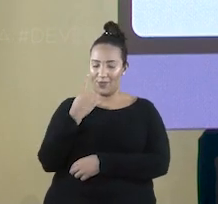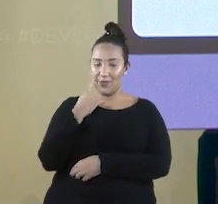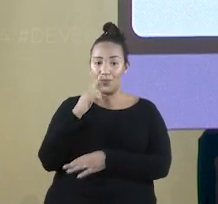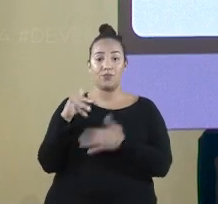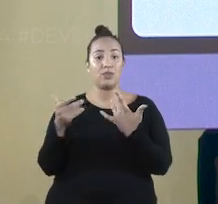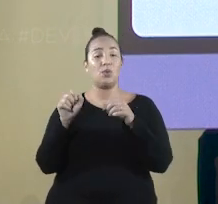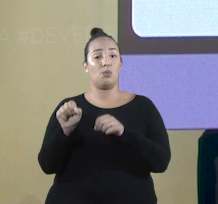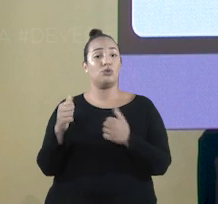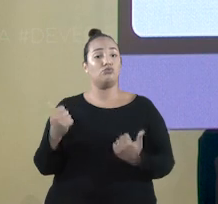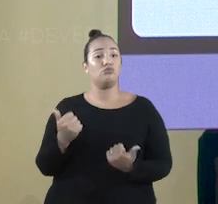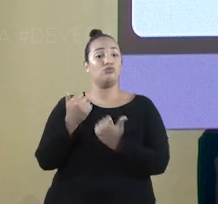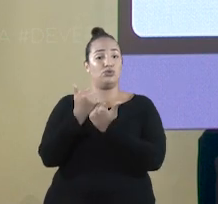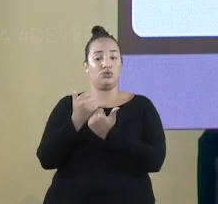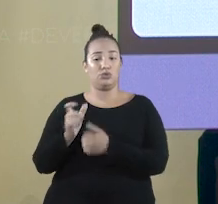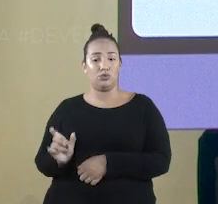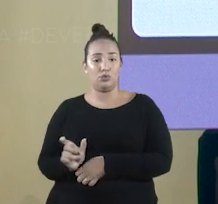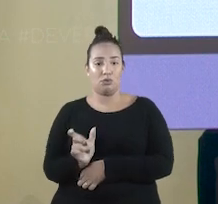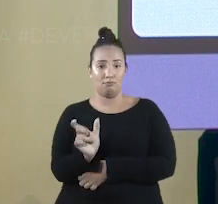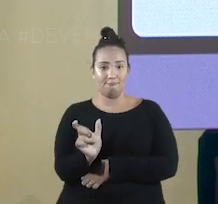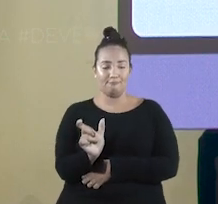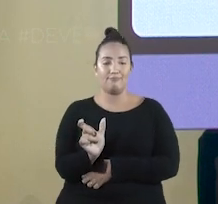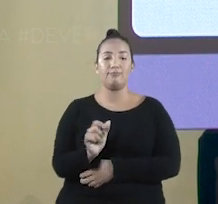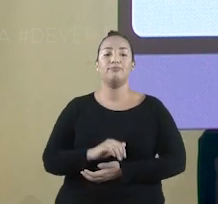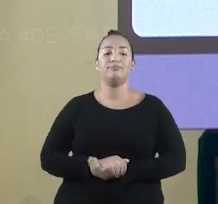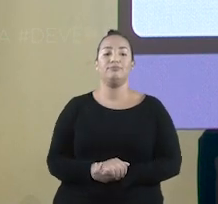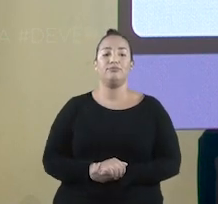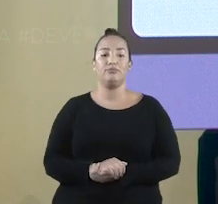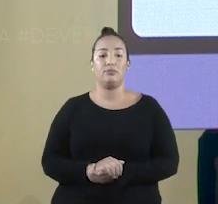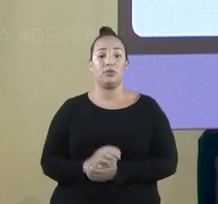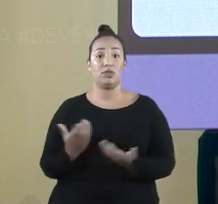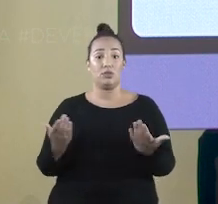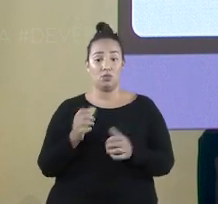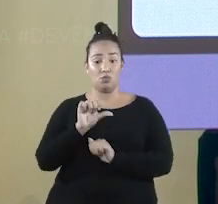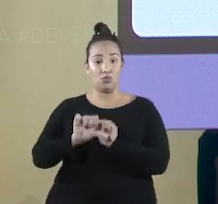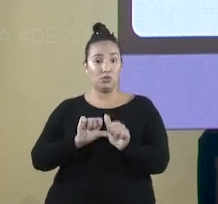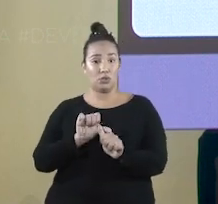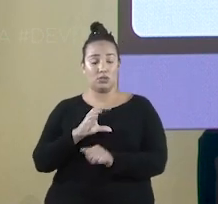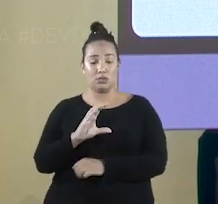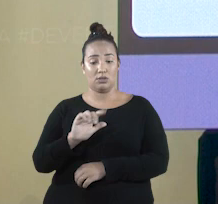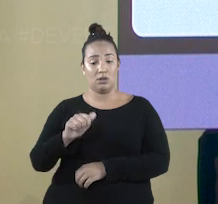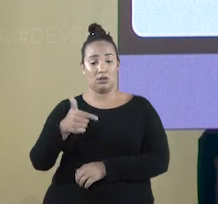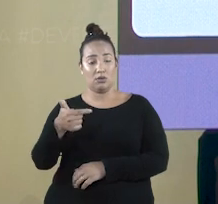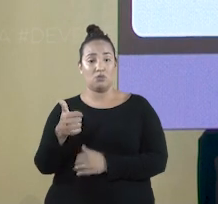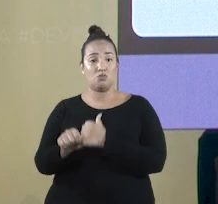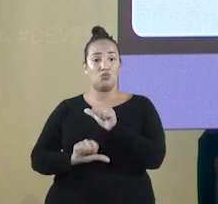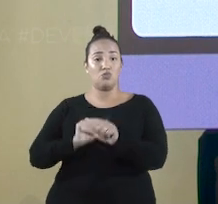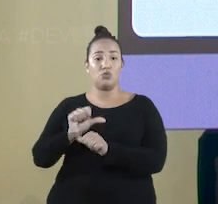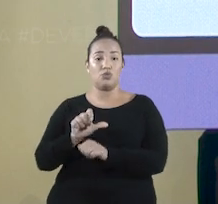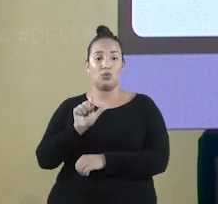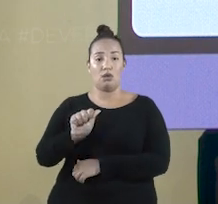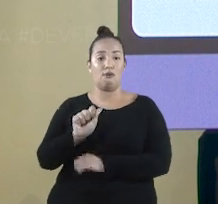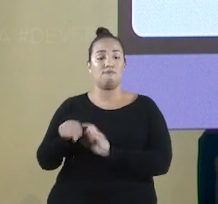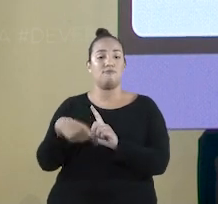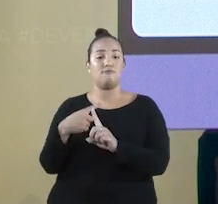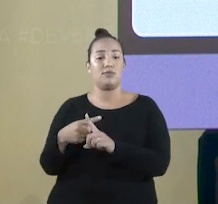n. Podemos substituir no segundo membro, ok? Troquei o c² por a